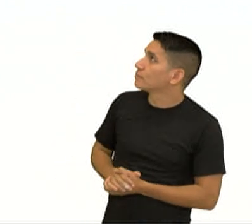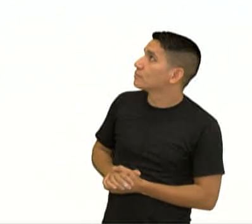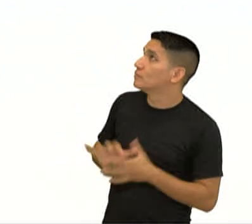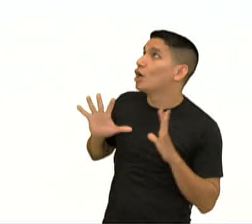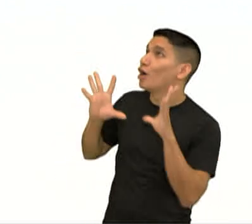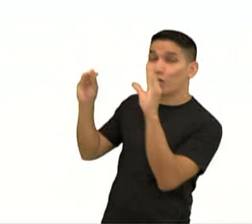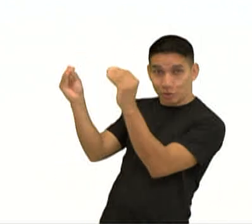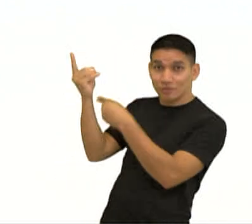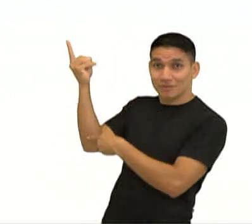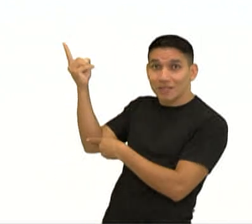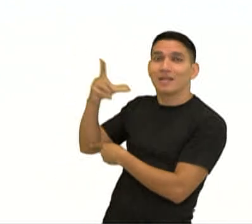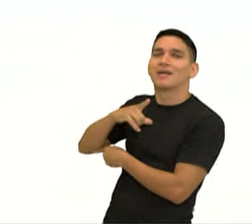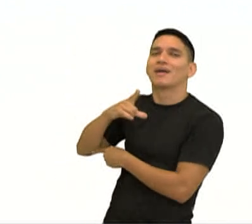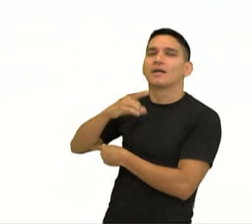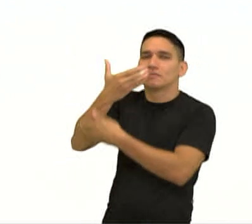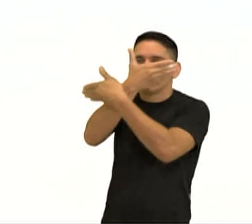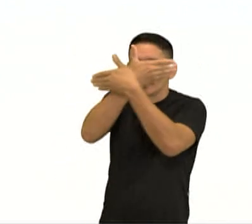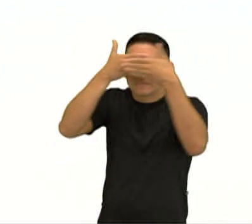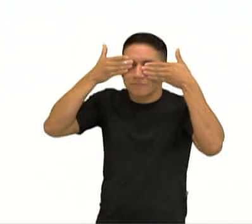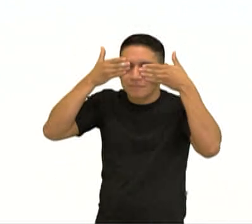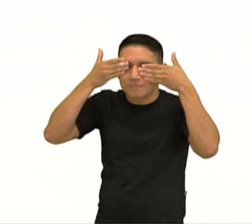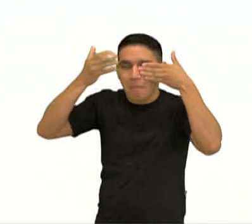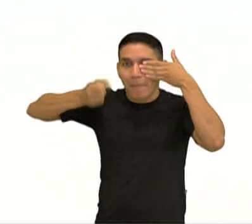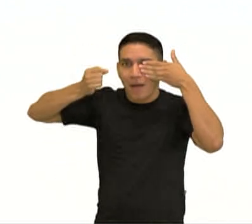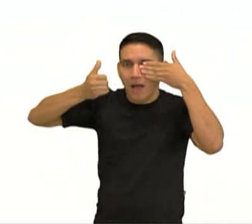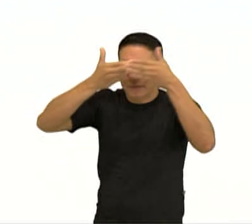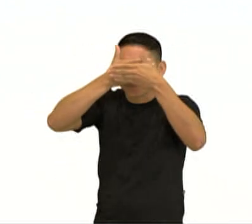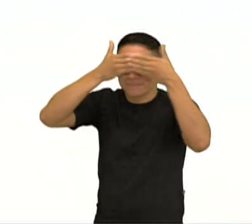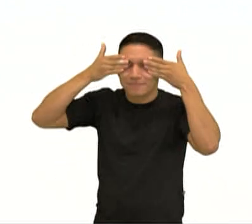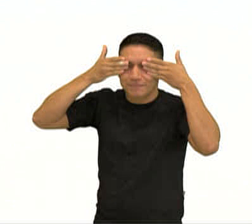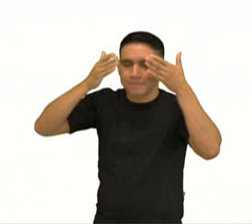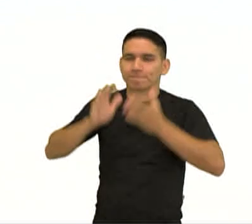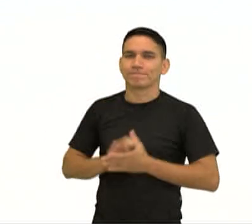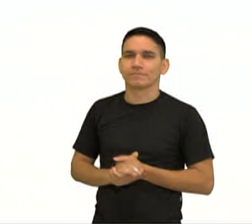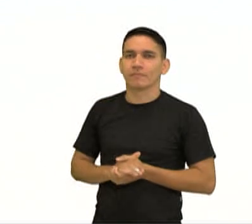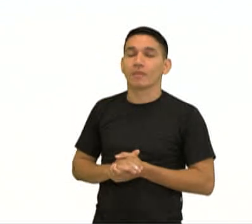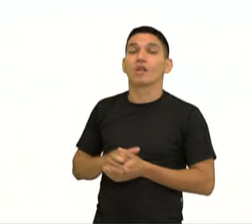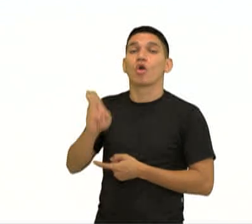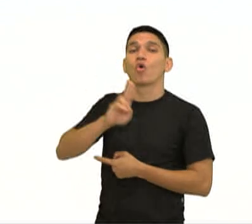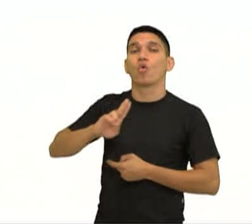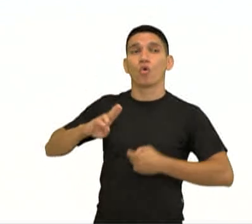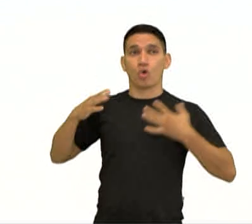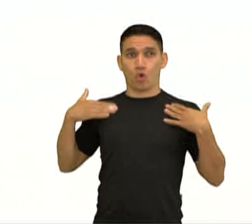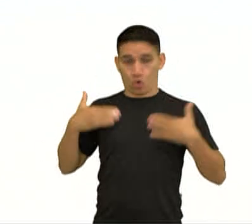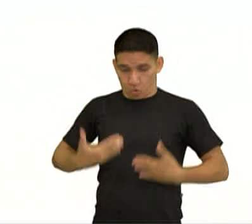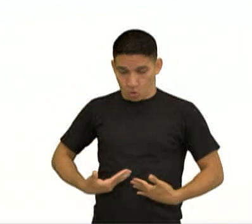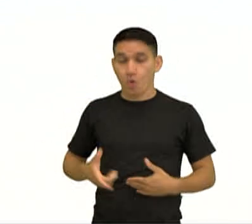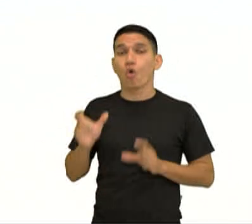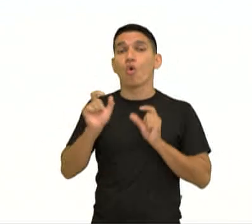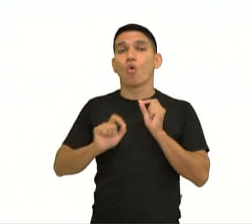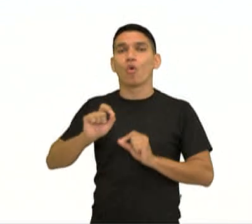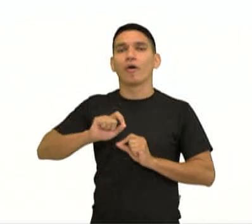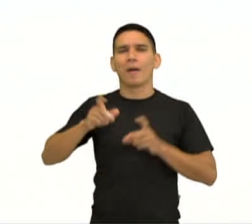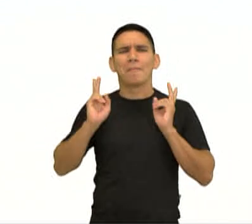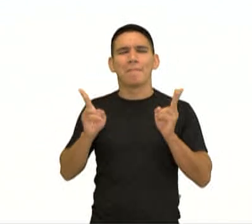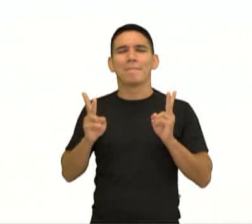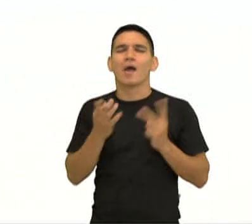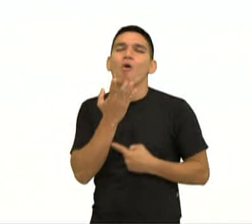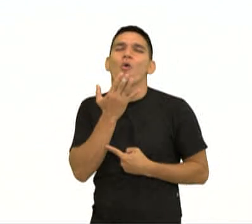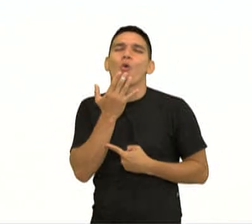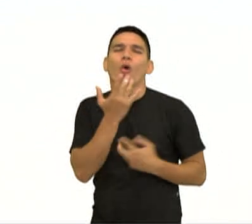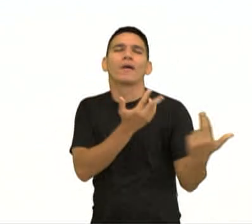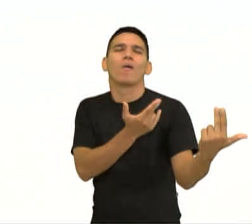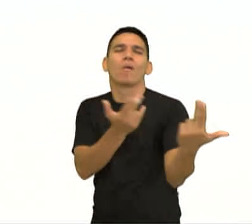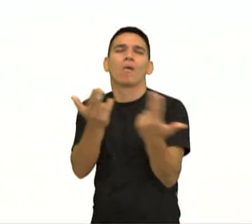elas estão com uma venda branca nos olhos. Aqui sobre o corpo, todos eles estão na mesma tonalidade, todos